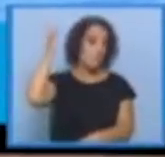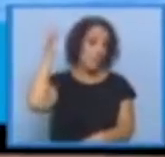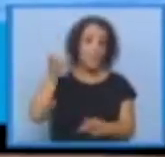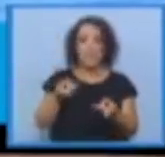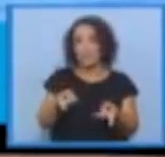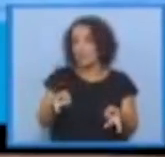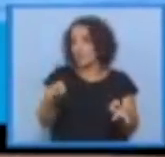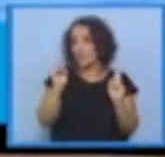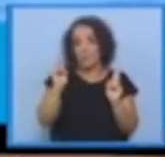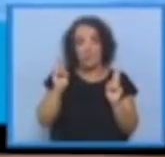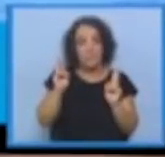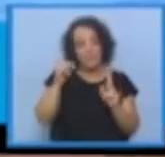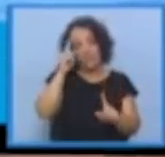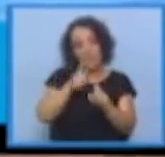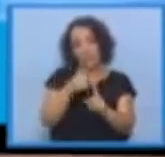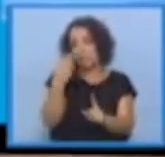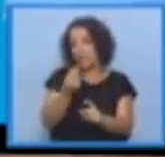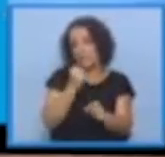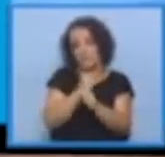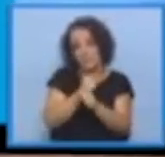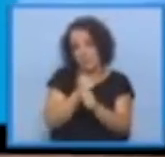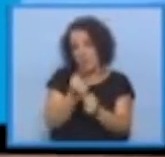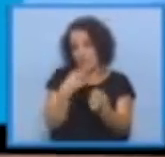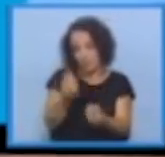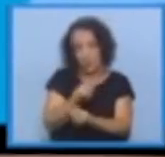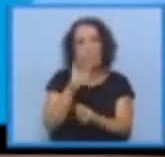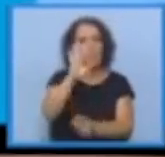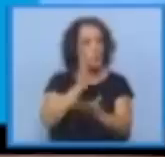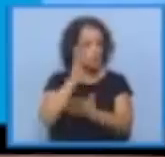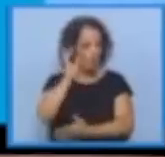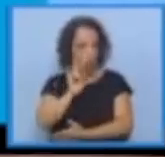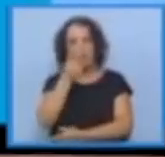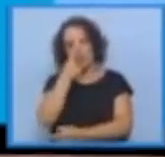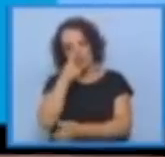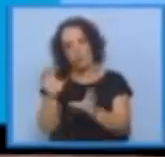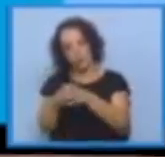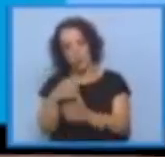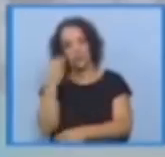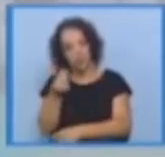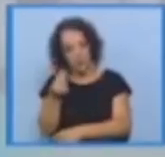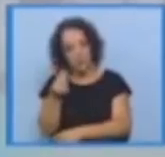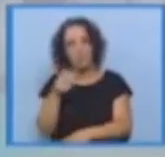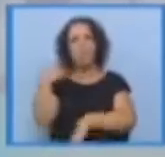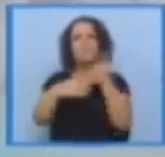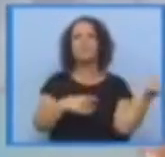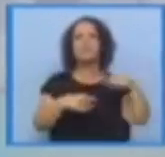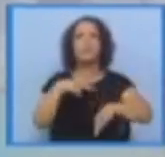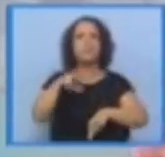disponíveis para trabalhar com os jovens nas paróquias. E não é só os jovens, a preferencial é jovem. E só depois chegou a Portugal,